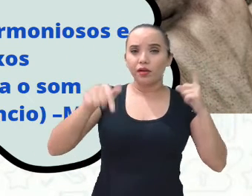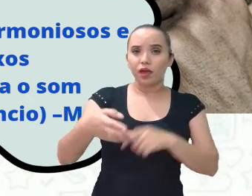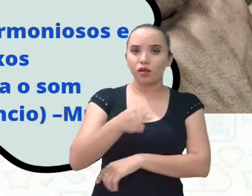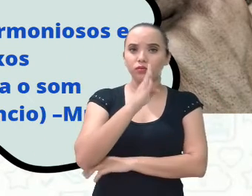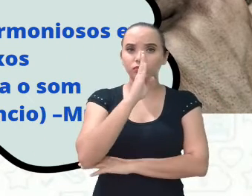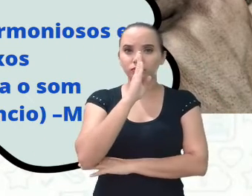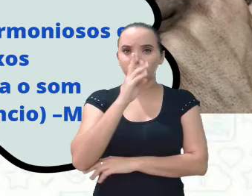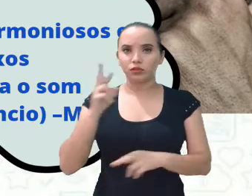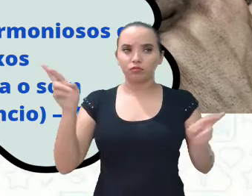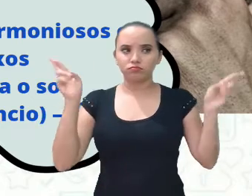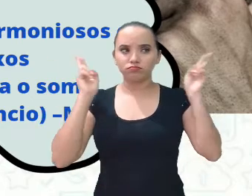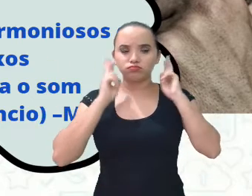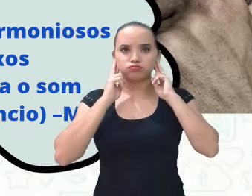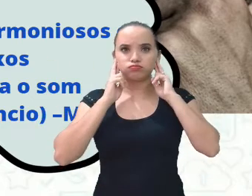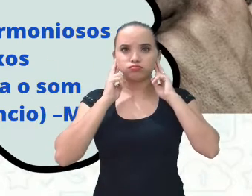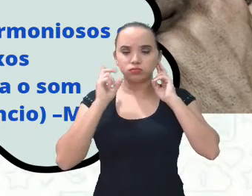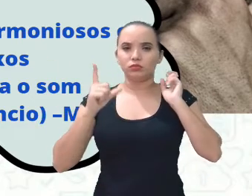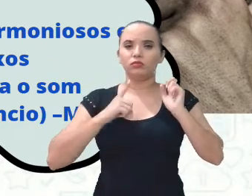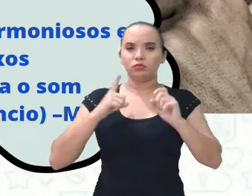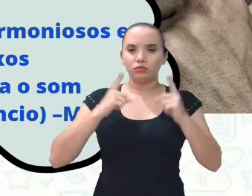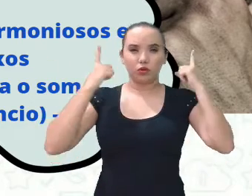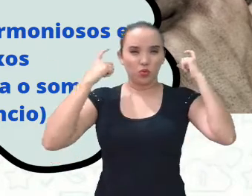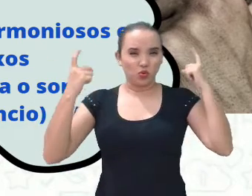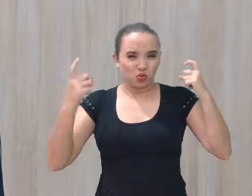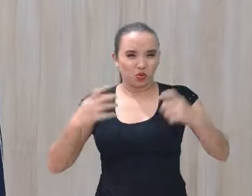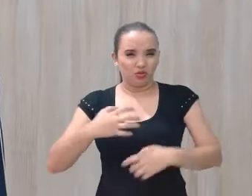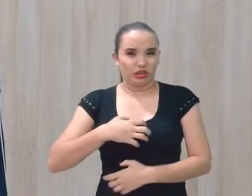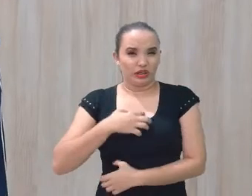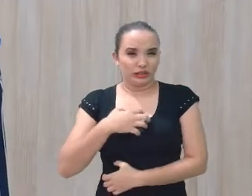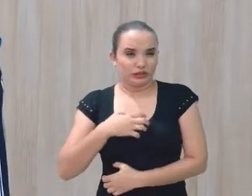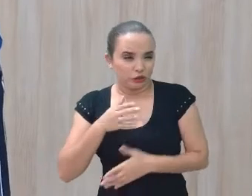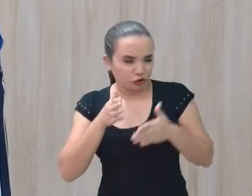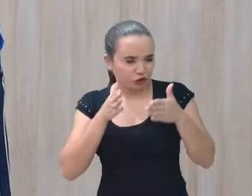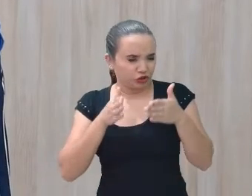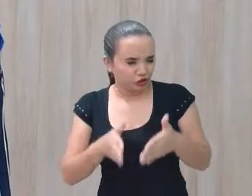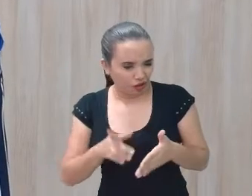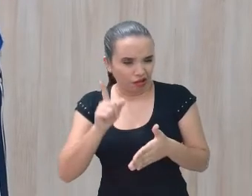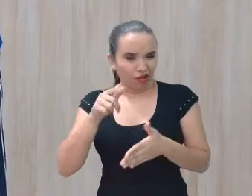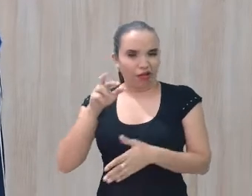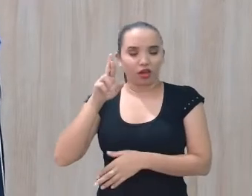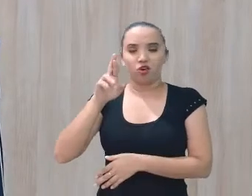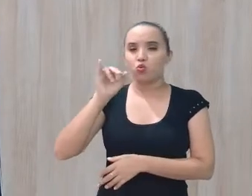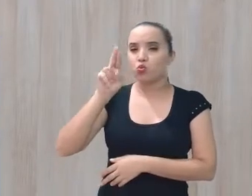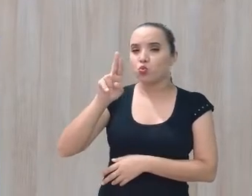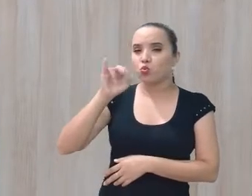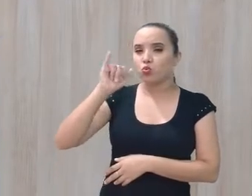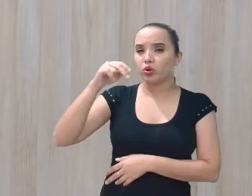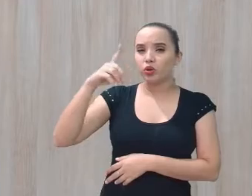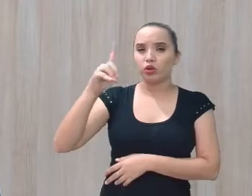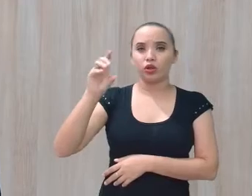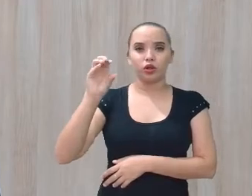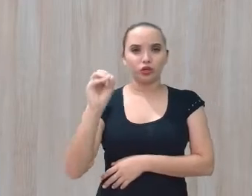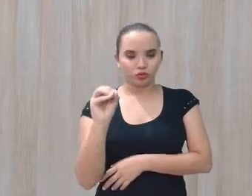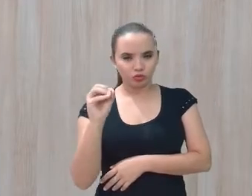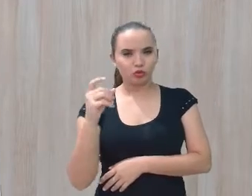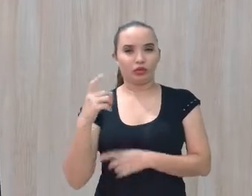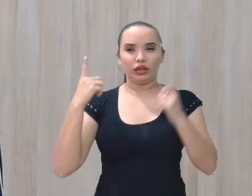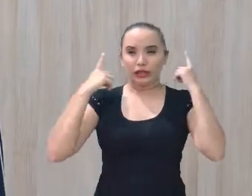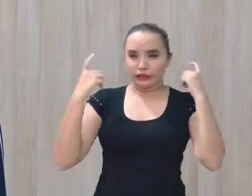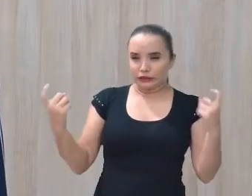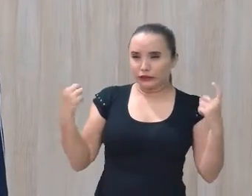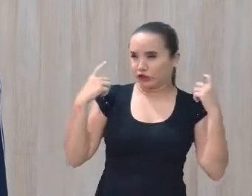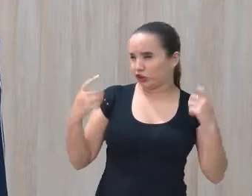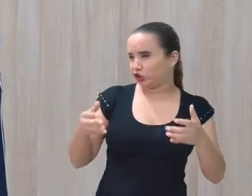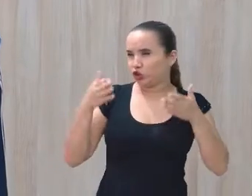desagradáveis, aqueles sons irritantes, que a gente chama de ruído. Existem os sons